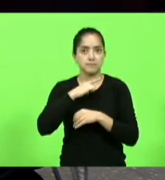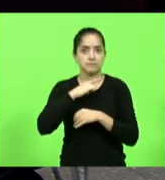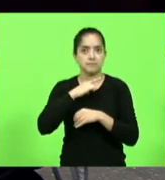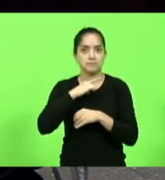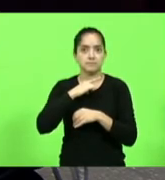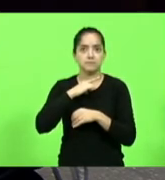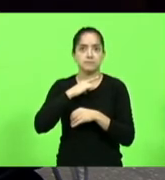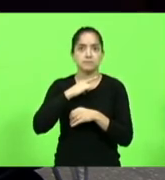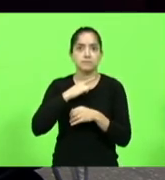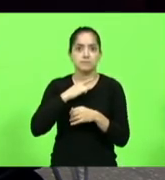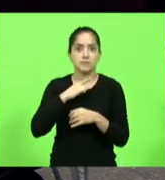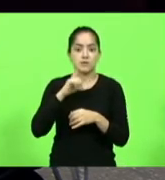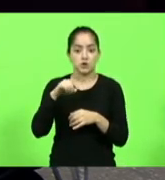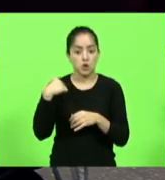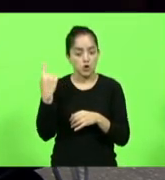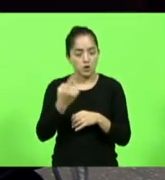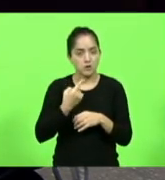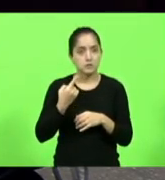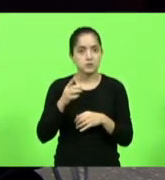não somos nós.